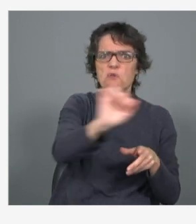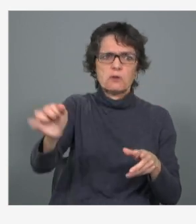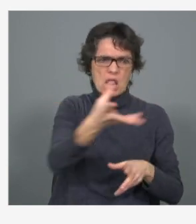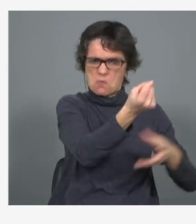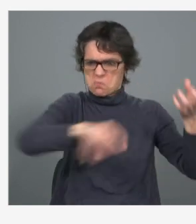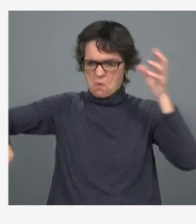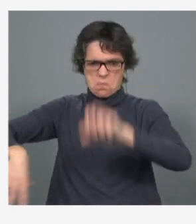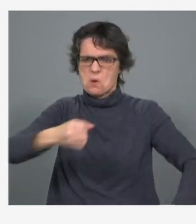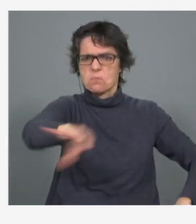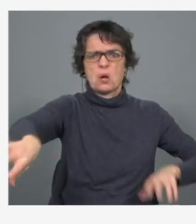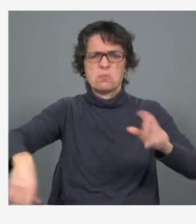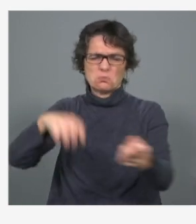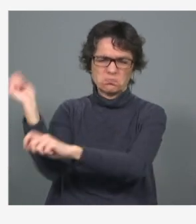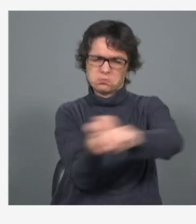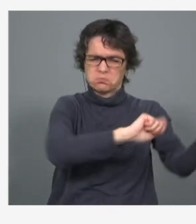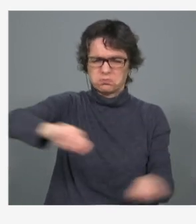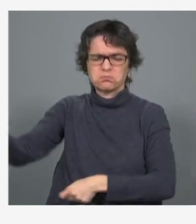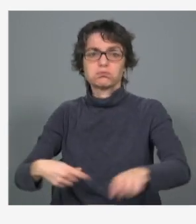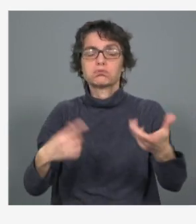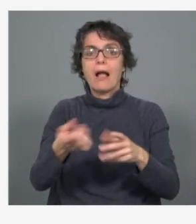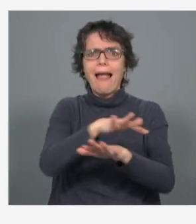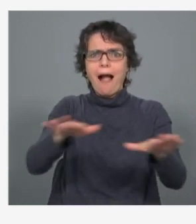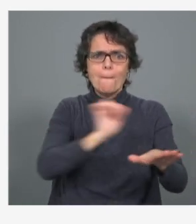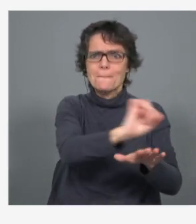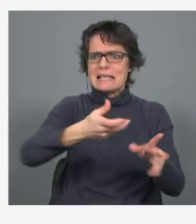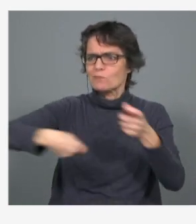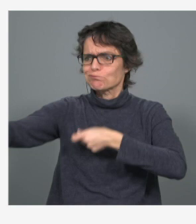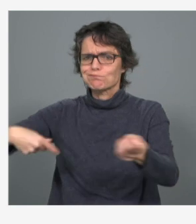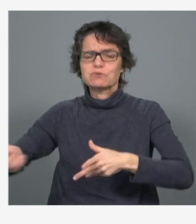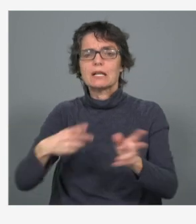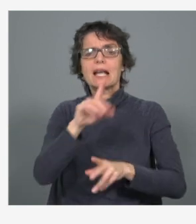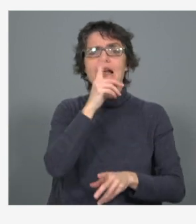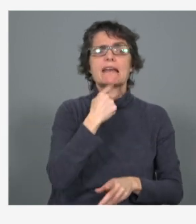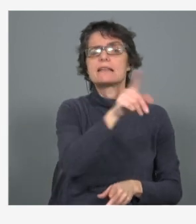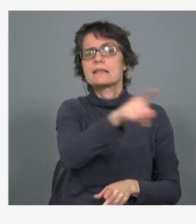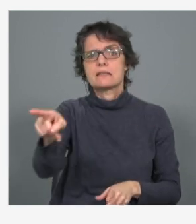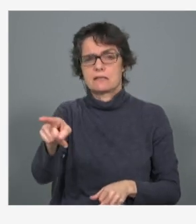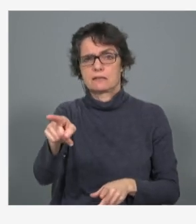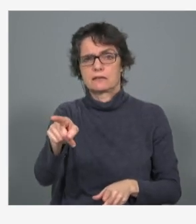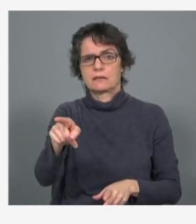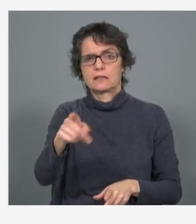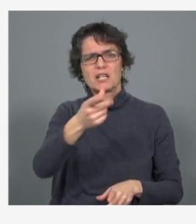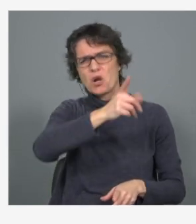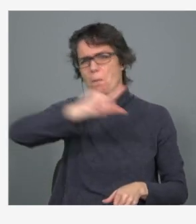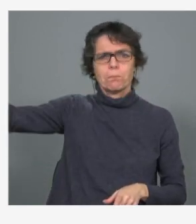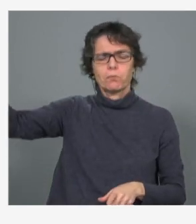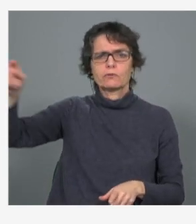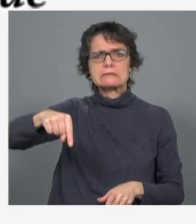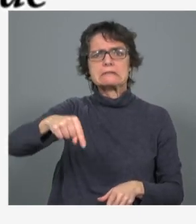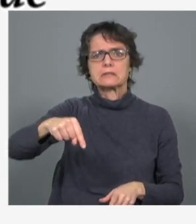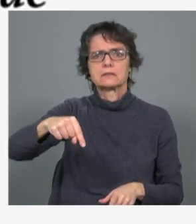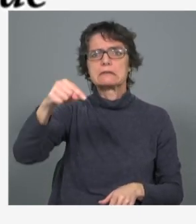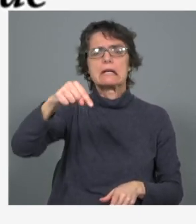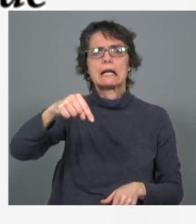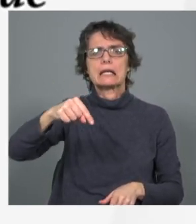e derrubou-lhes as mesas. E disse aos que vendiam pombas: Tirai tudo isto daqui. Não façais